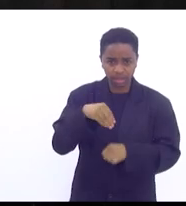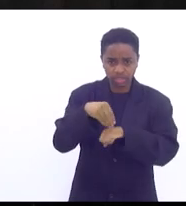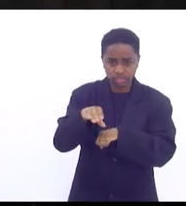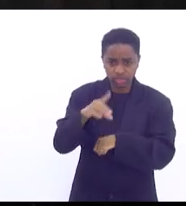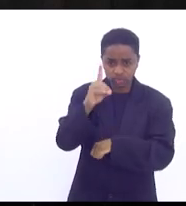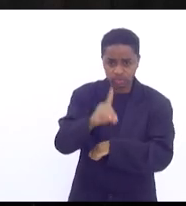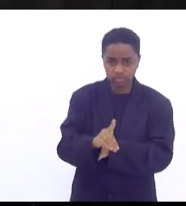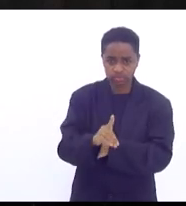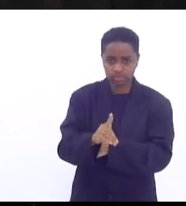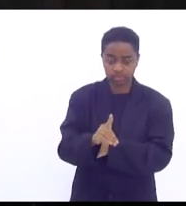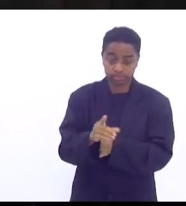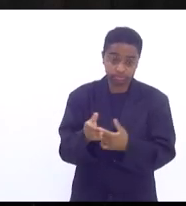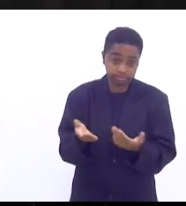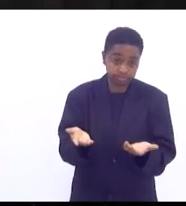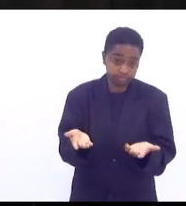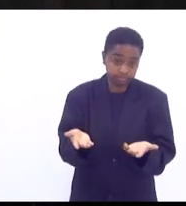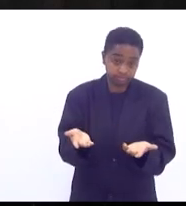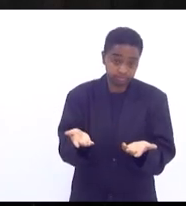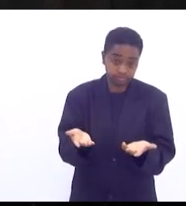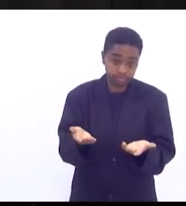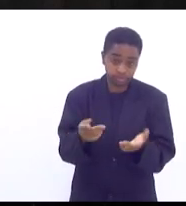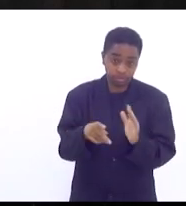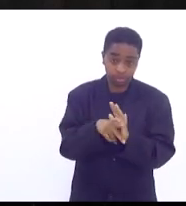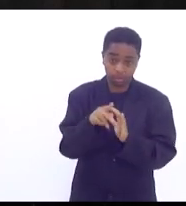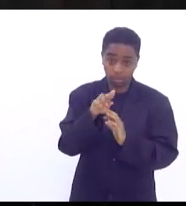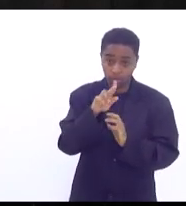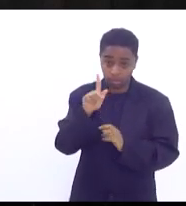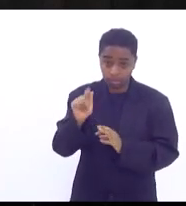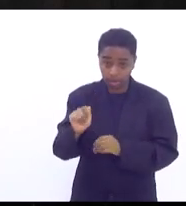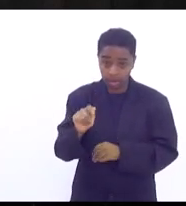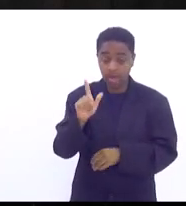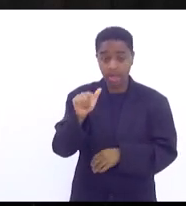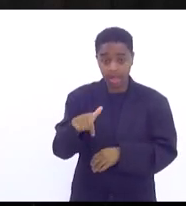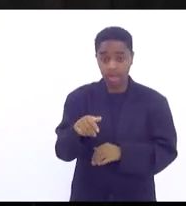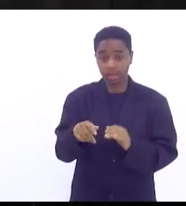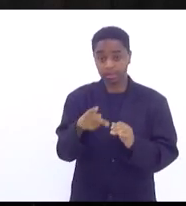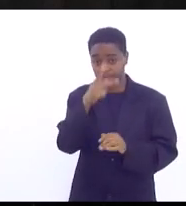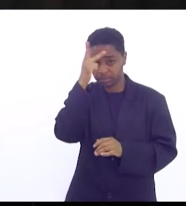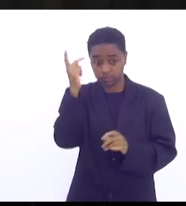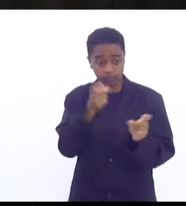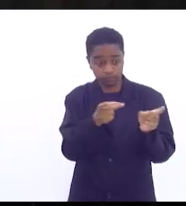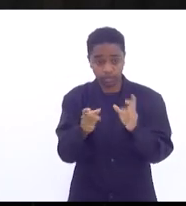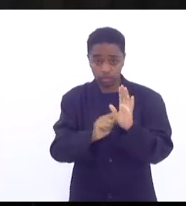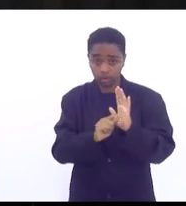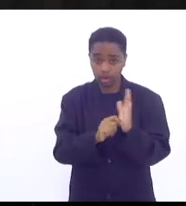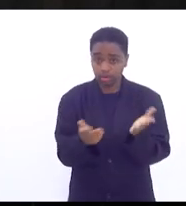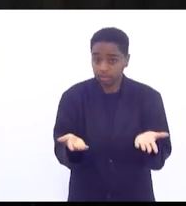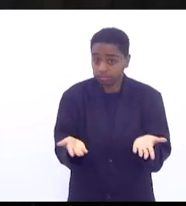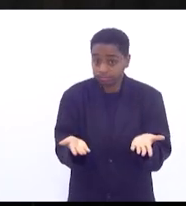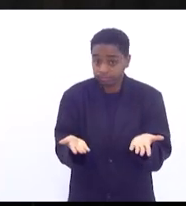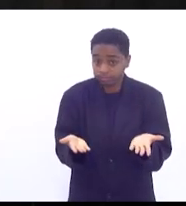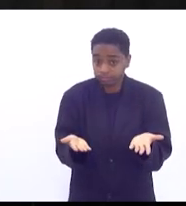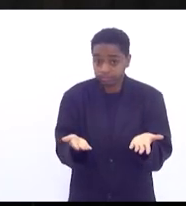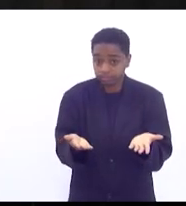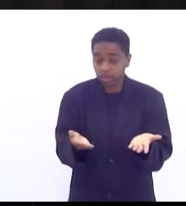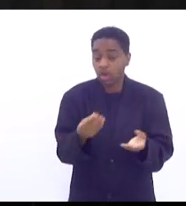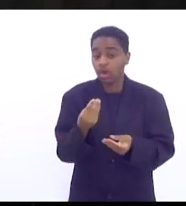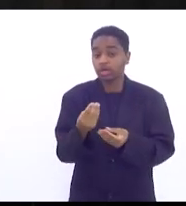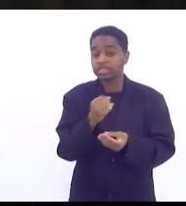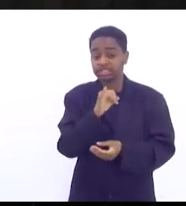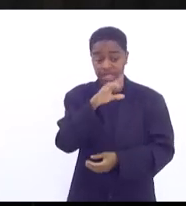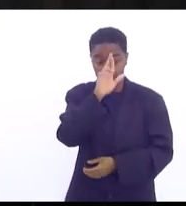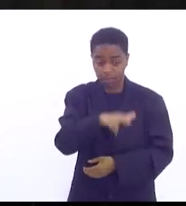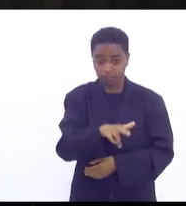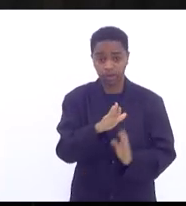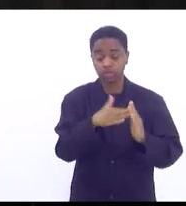diretor da UPA? É o traficante. Vai reprovar o filho de um traficante numa